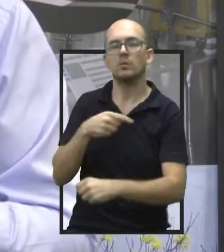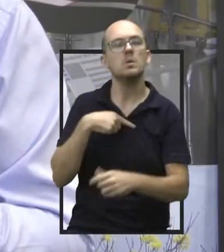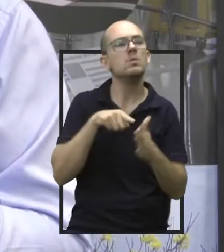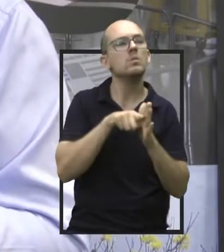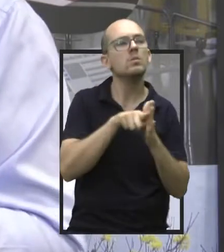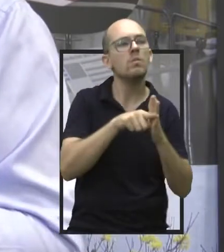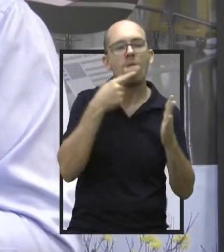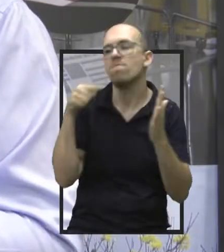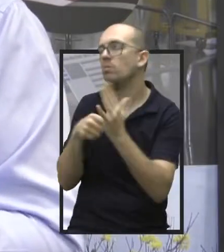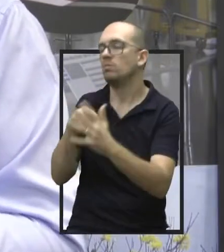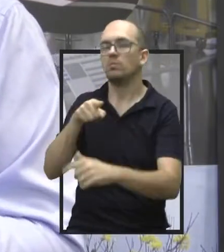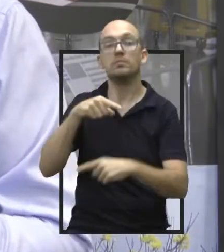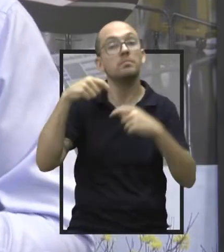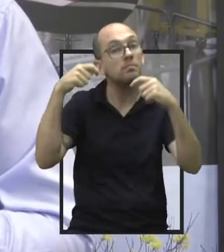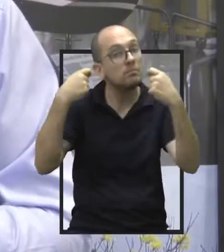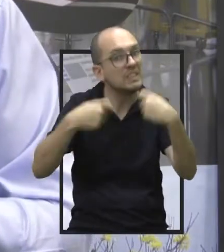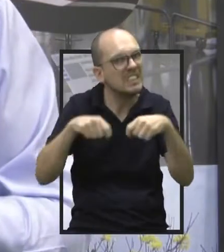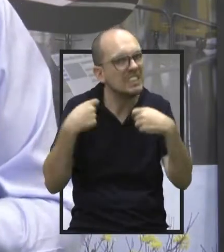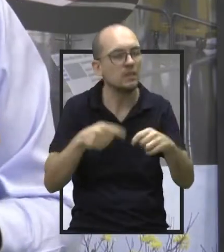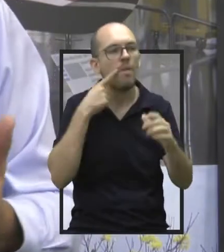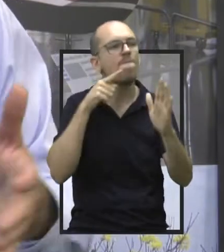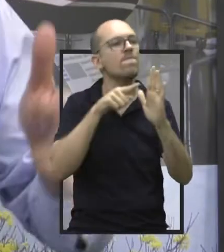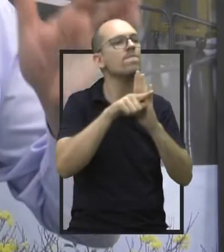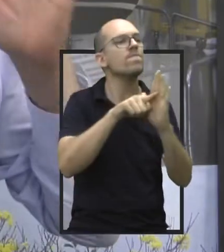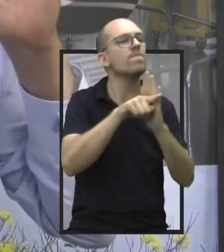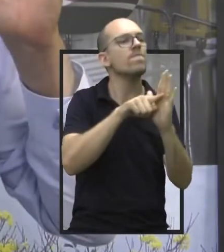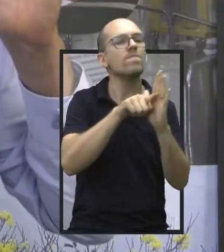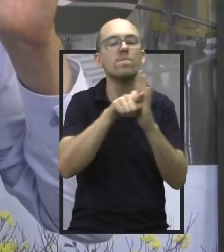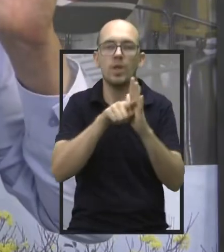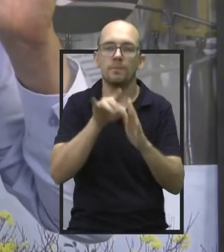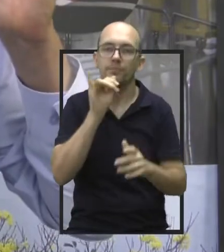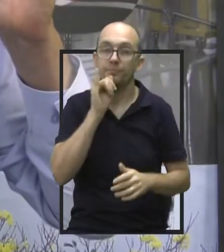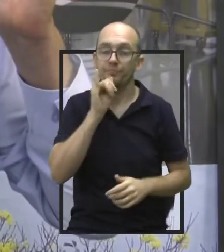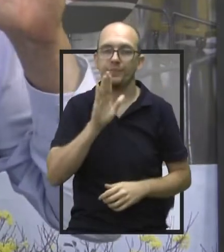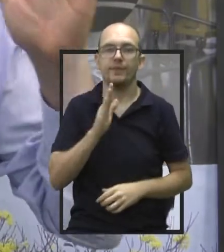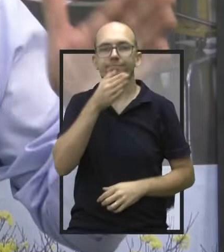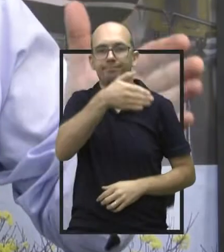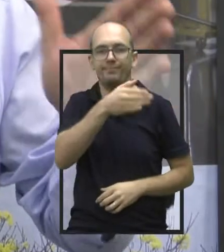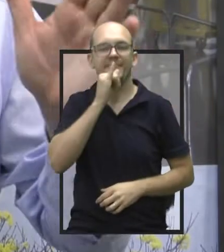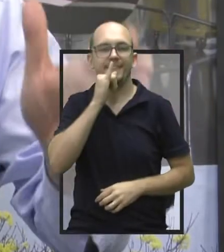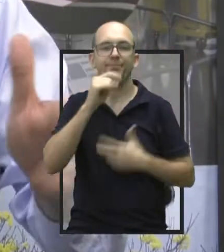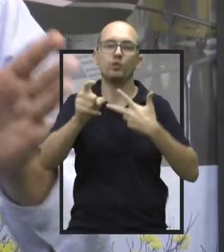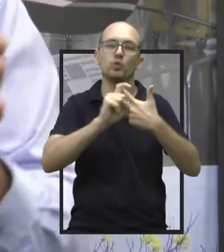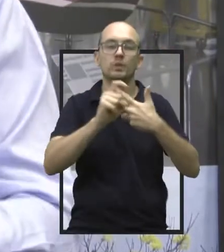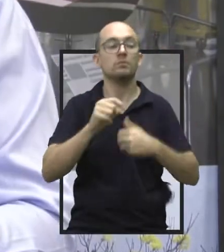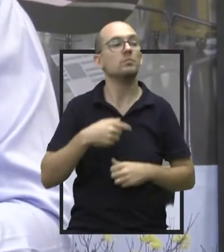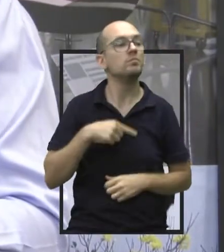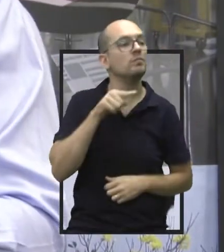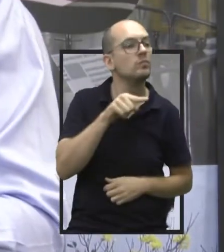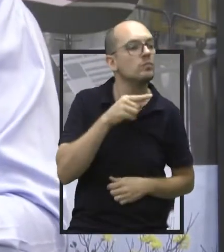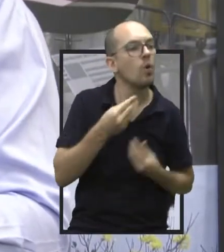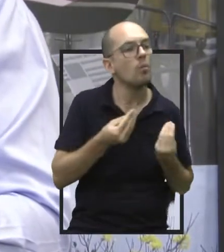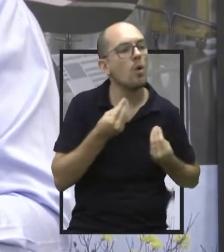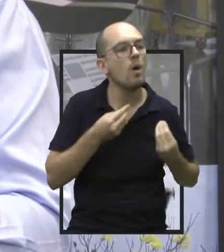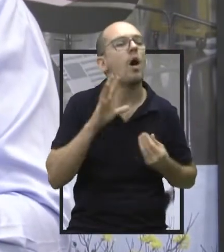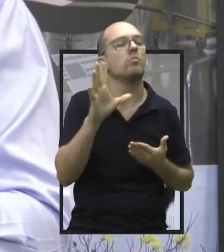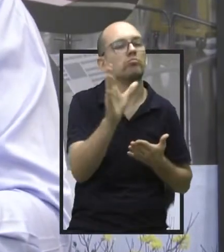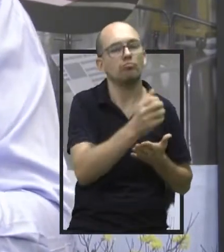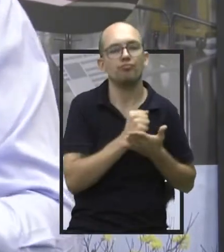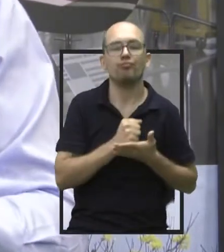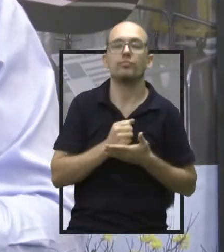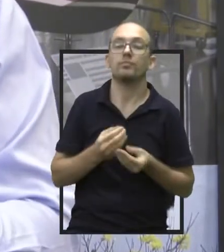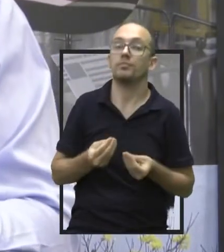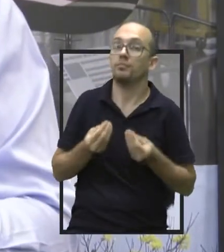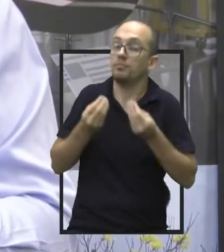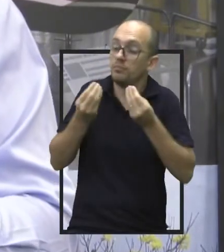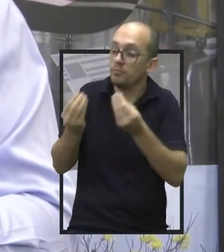irregularidade, certo? Você chega no executivo e fala assim, ó: lá está acontecendo isso, isso e isso. É